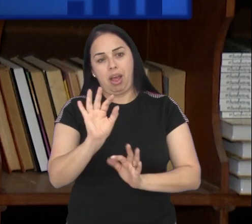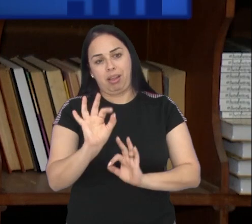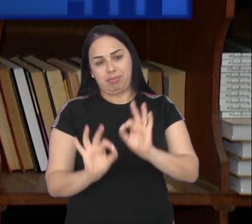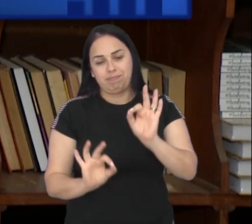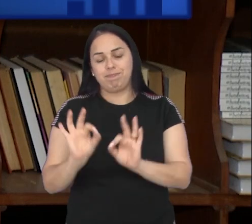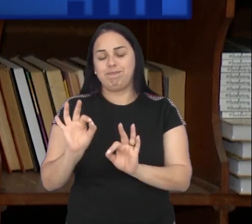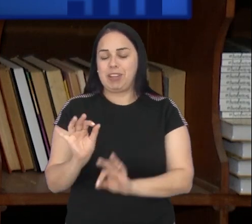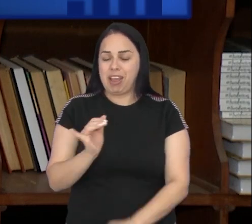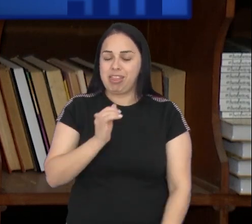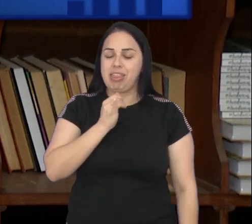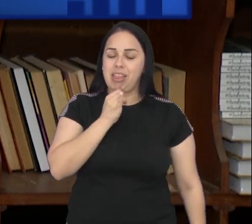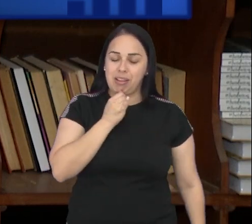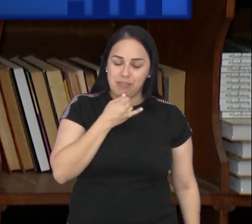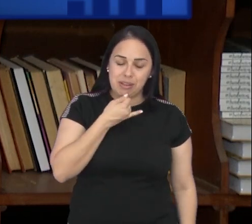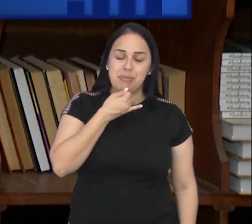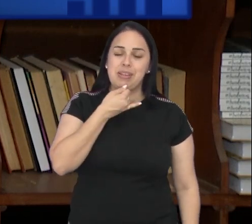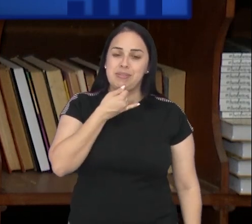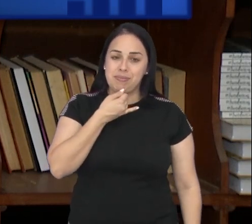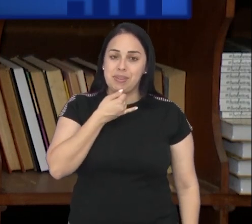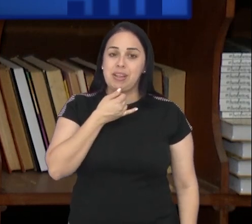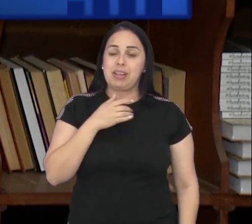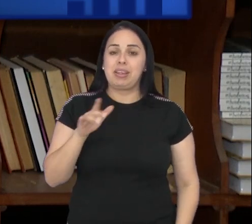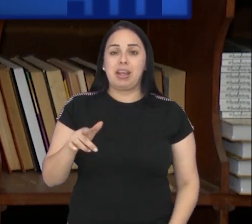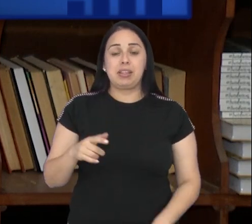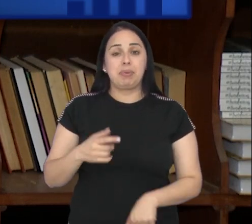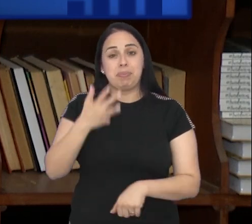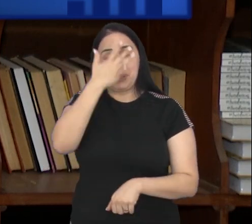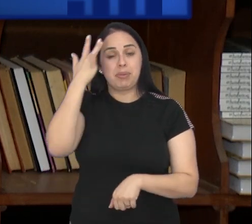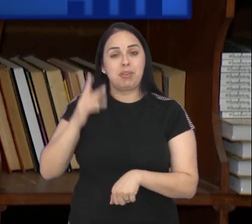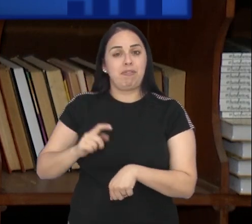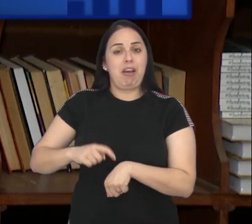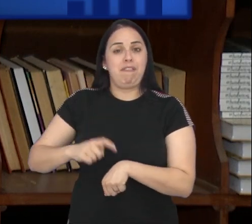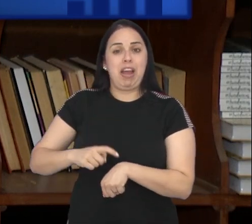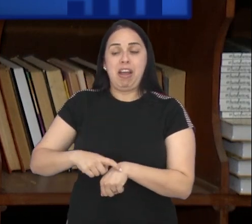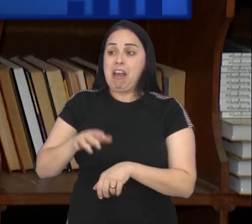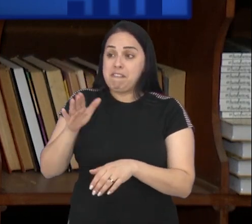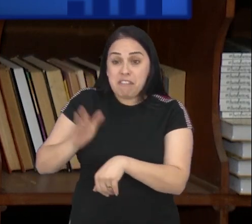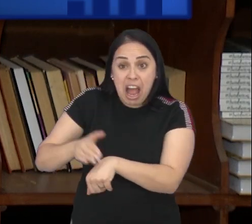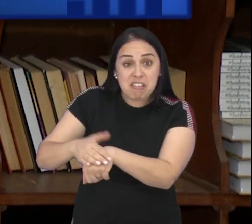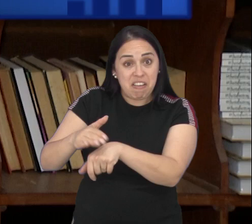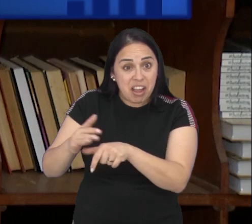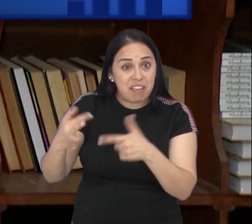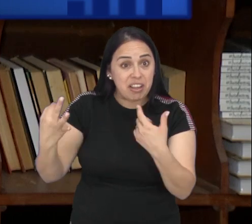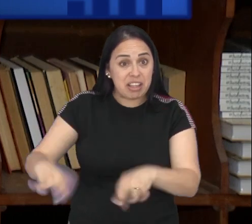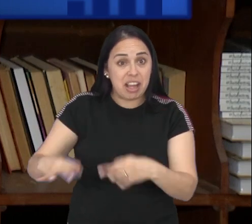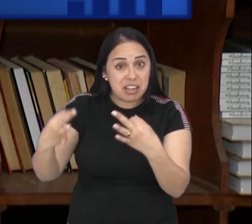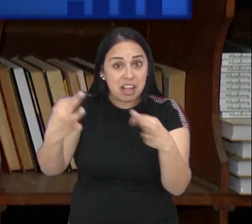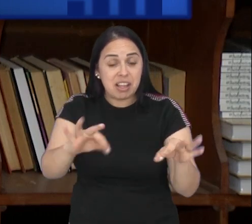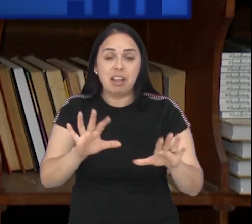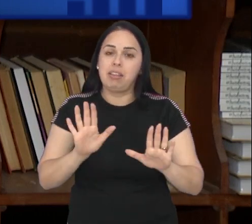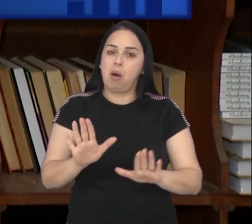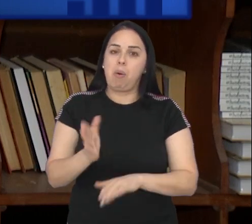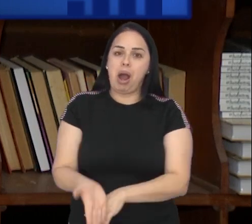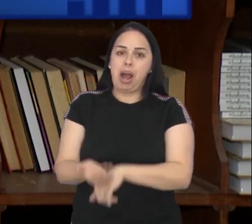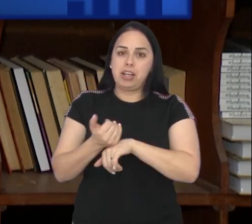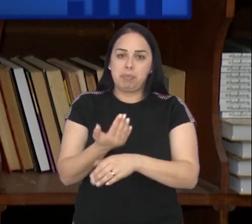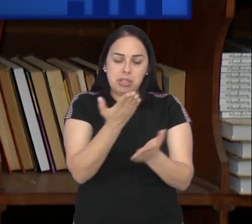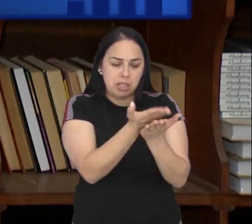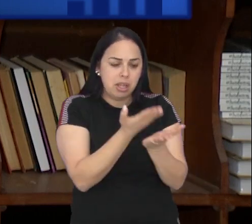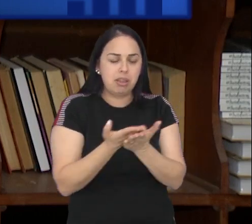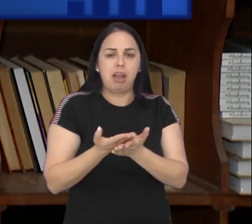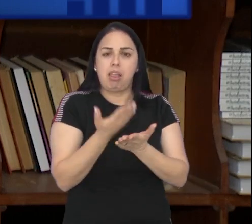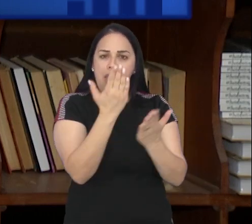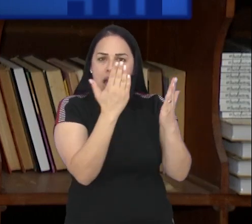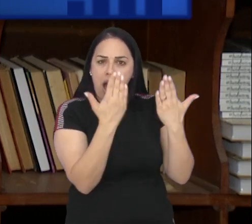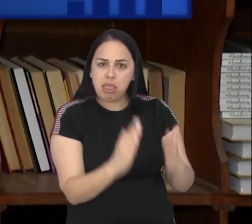planejamento. Infelizmente, muitos brasileiros têm o perfil do fazejamento, que faz que vai dar certo. E não é bem assim, a gente precisa estudar, precisa